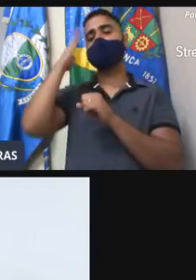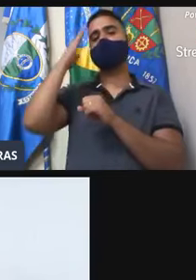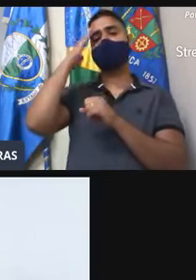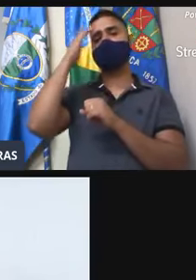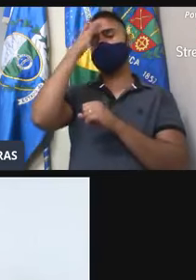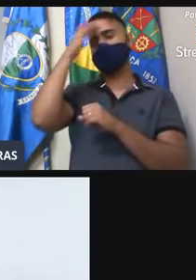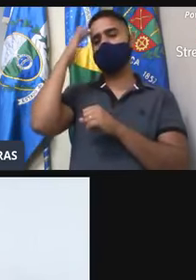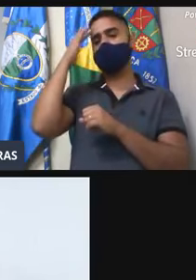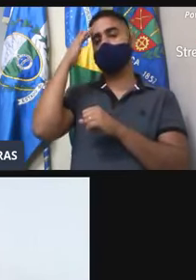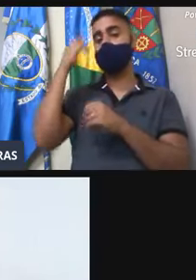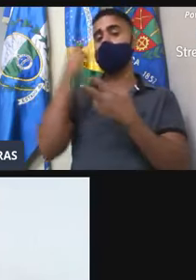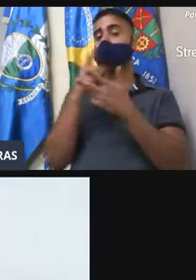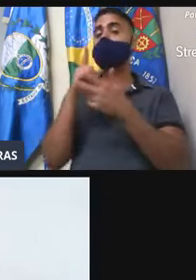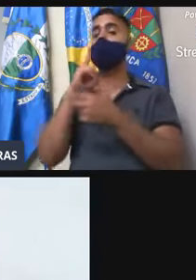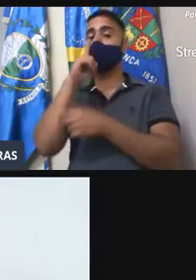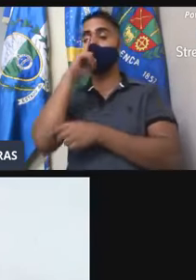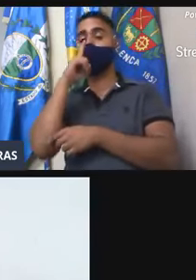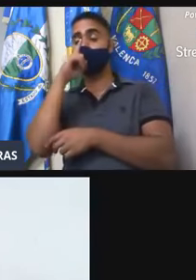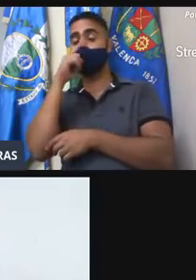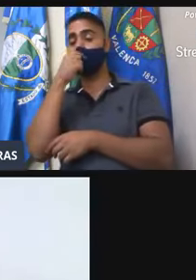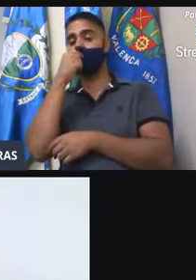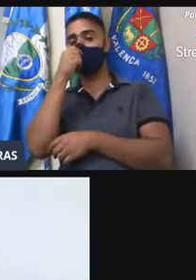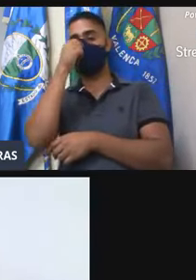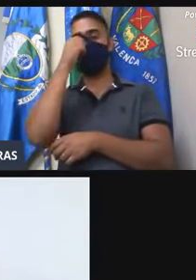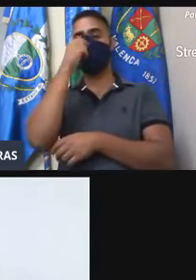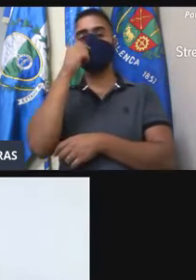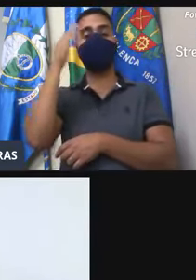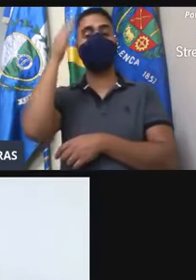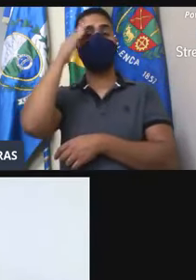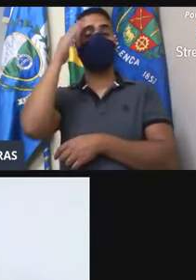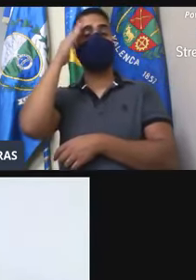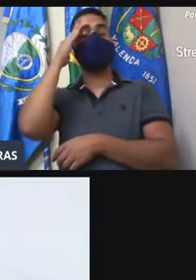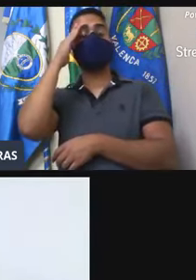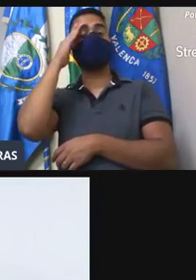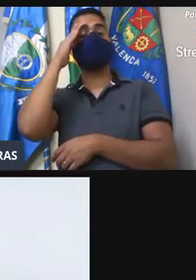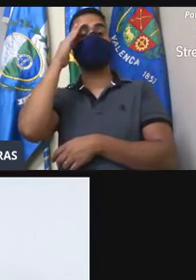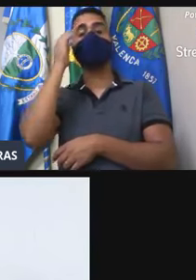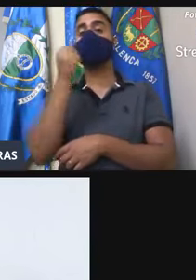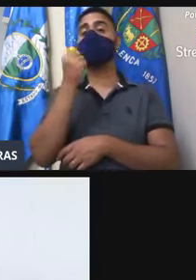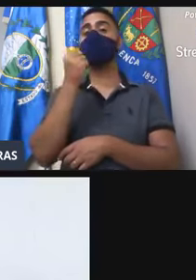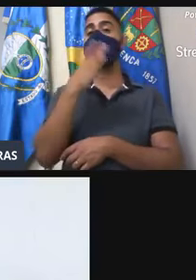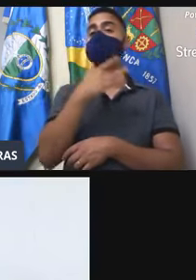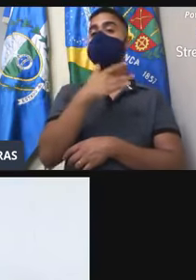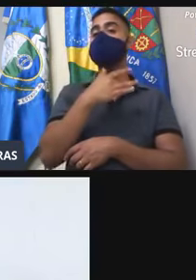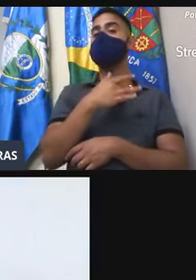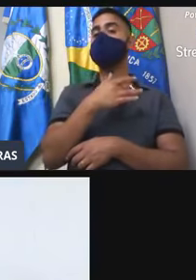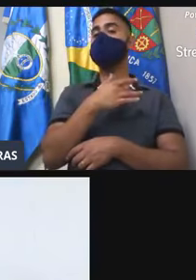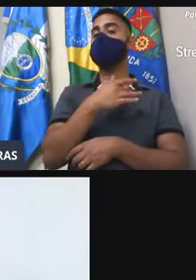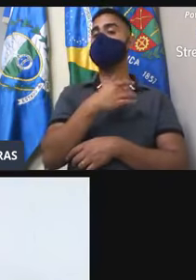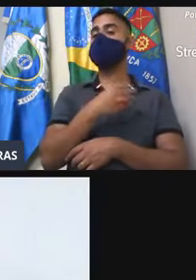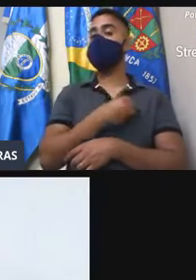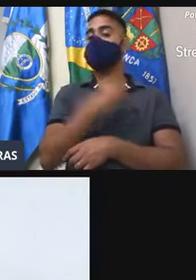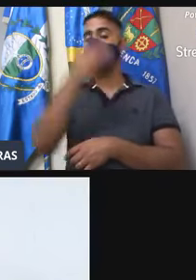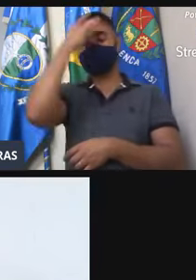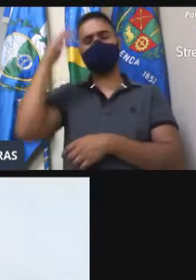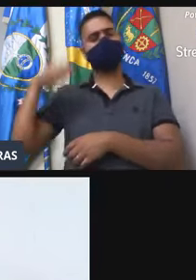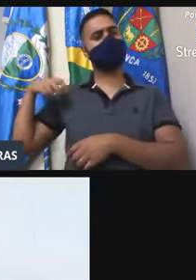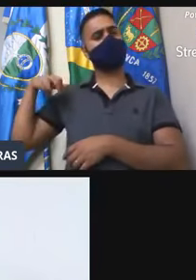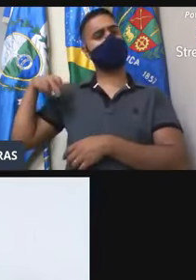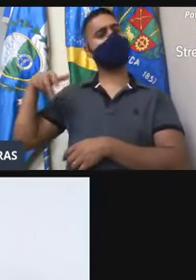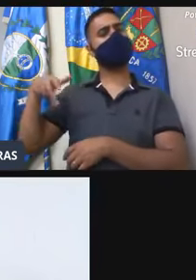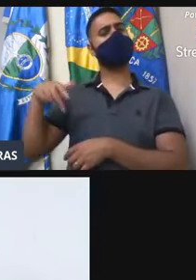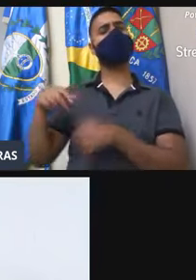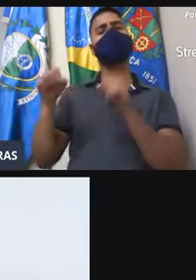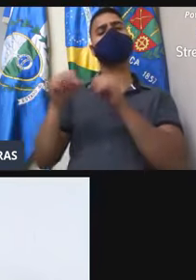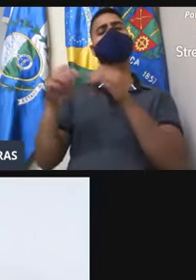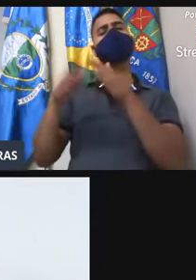viaduto estreito, é perigoso. Então, é pensando no bem-estar, né, de quem atravessa. Né? Então, é reiterar esse pedido.